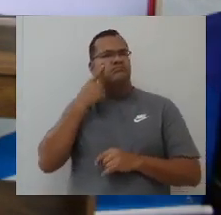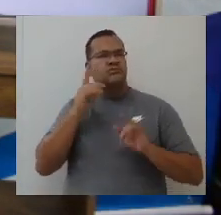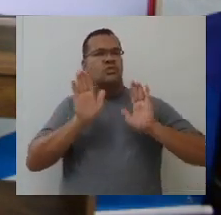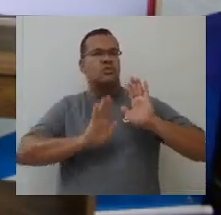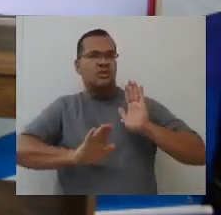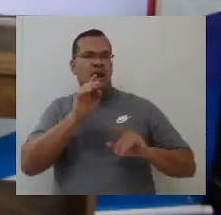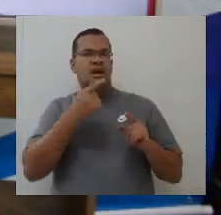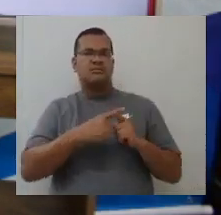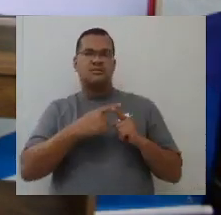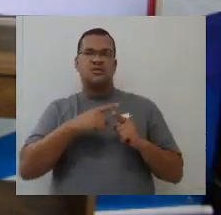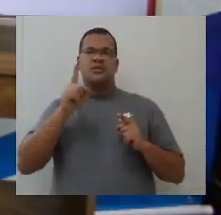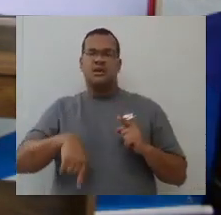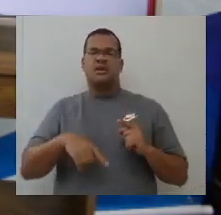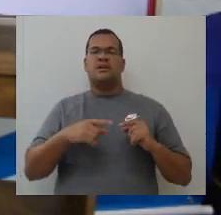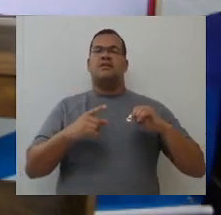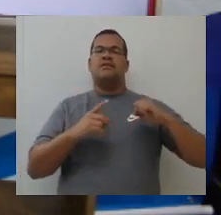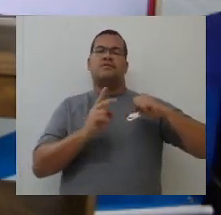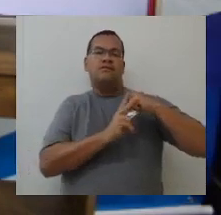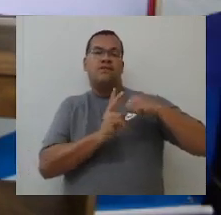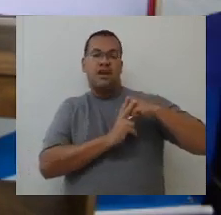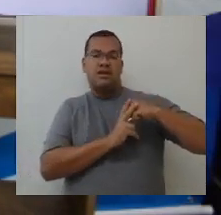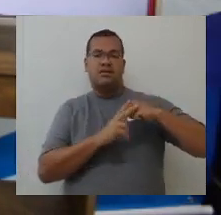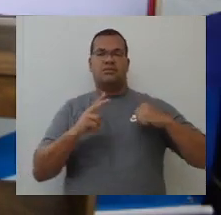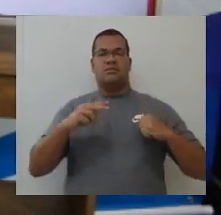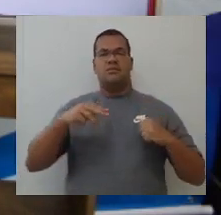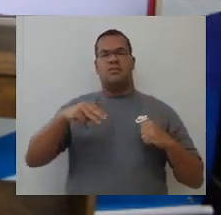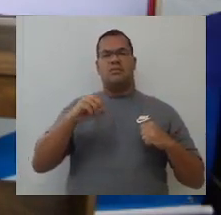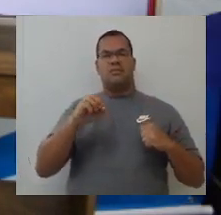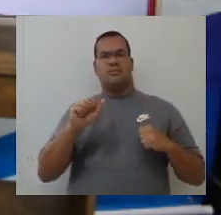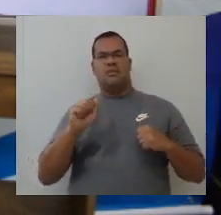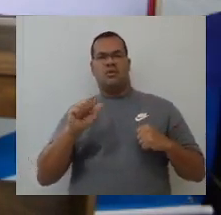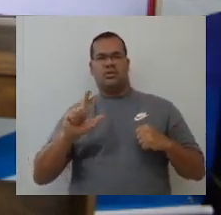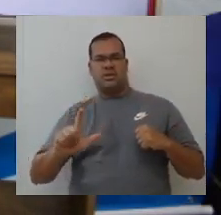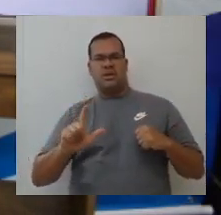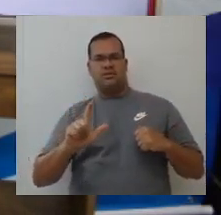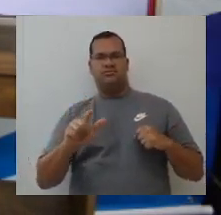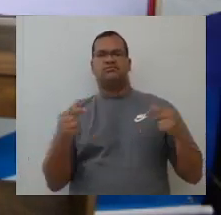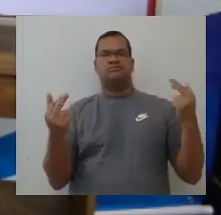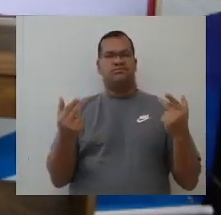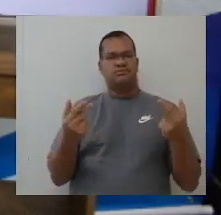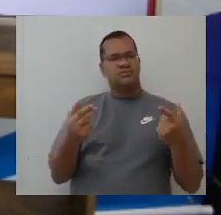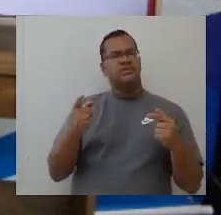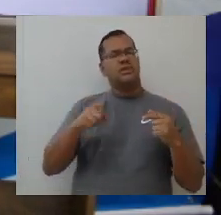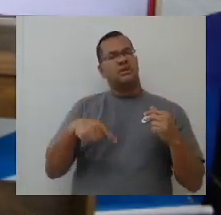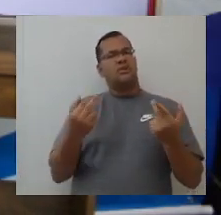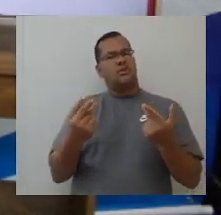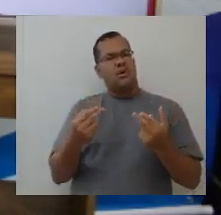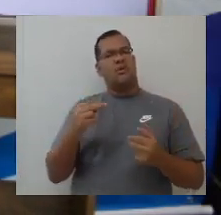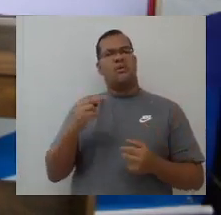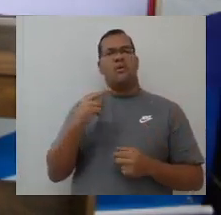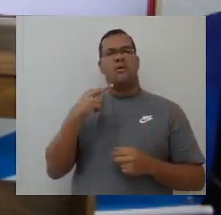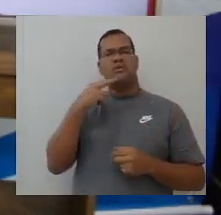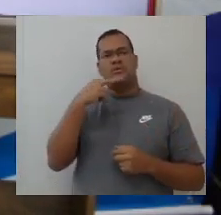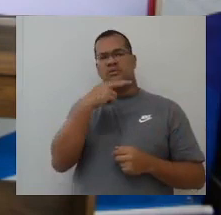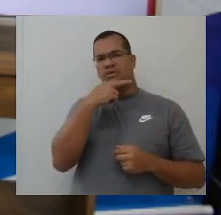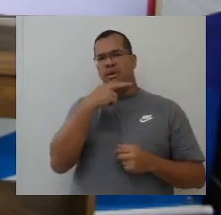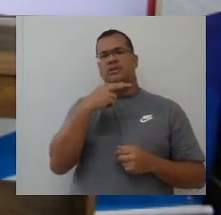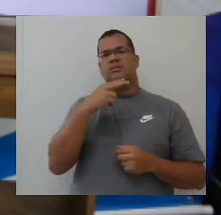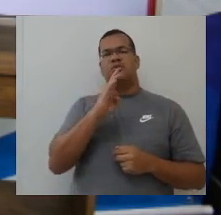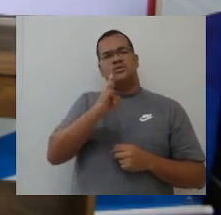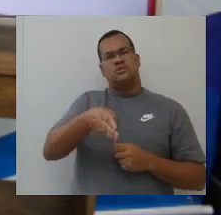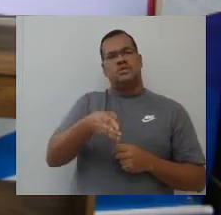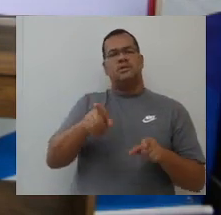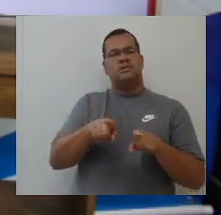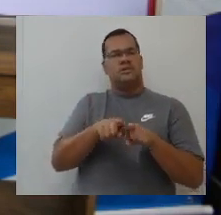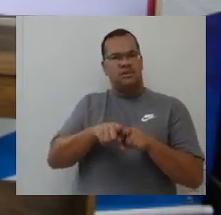cuidado. Porque verbos modais, modal verbs, eles também, assim como o verbo to be, eles também são